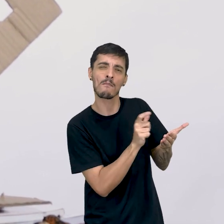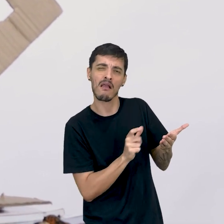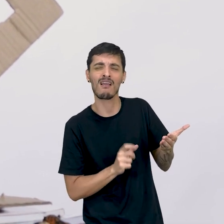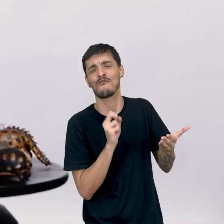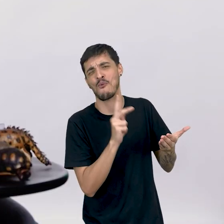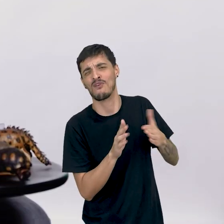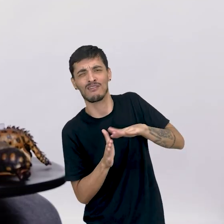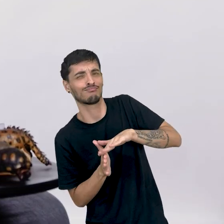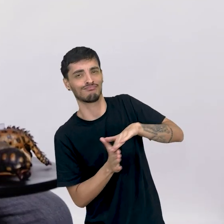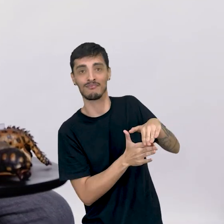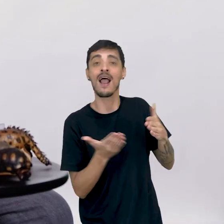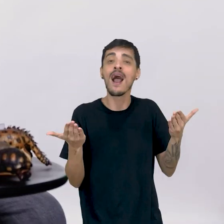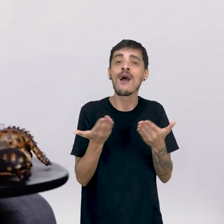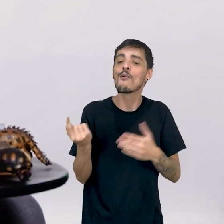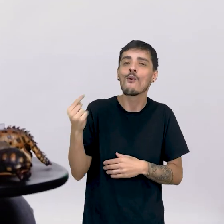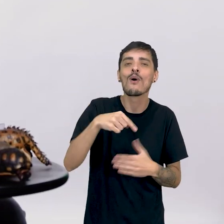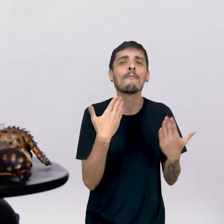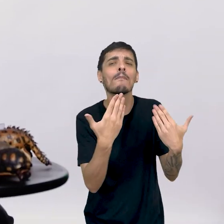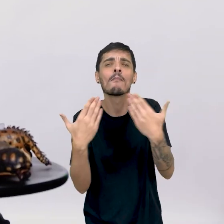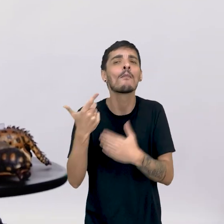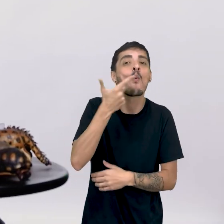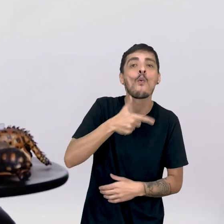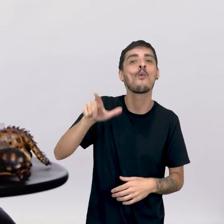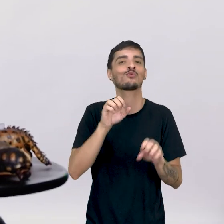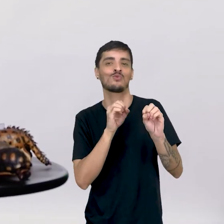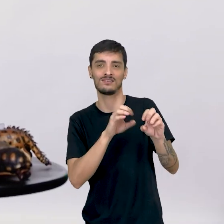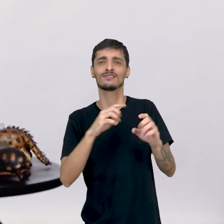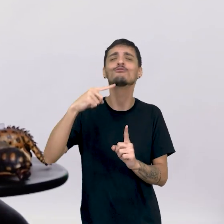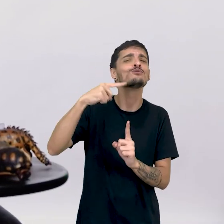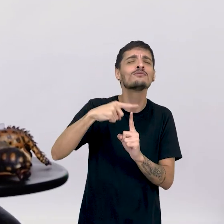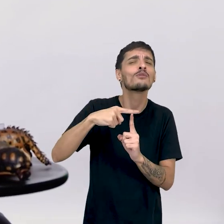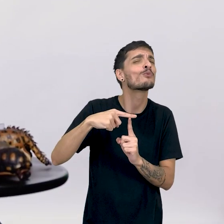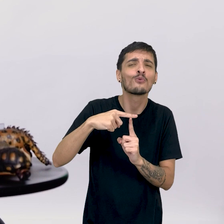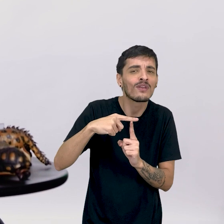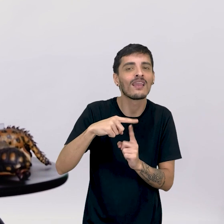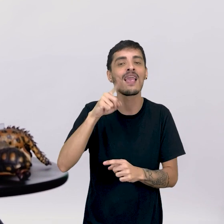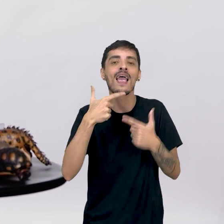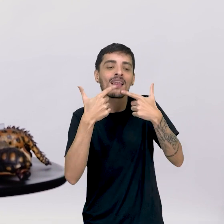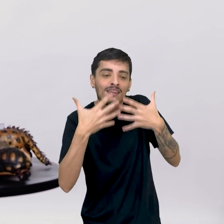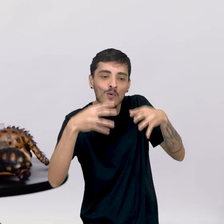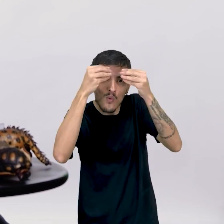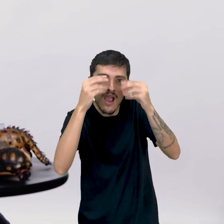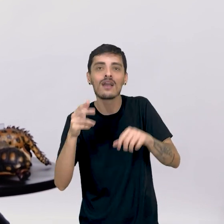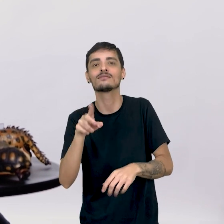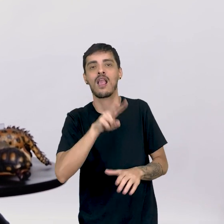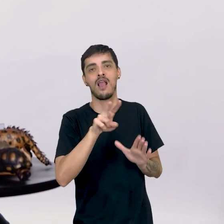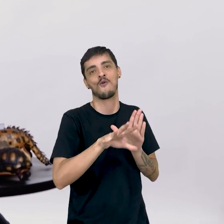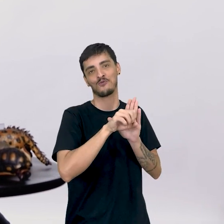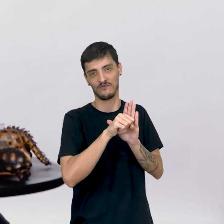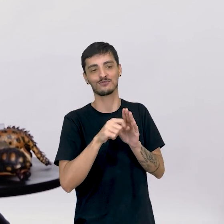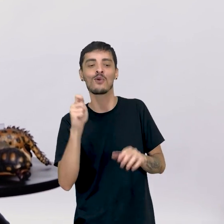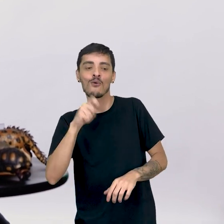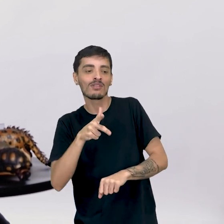Não é mesmo? A nossa conversa sobre como tornar visível as aprendizagens das crianças, portanto, tem a ver com a linguagem audiovisual, ou